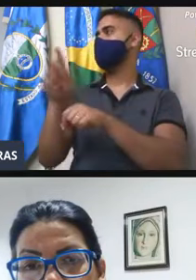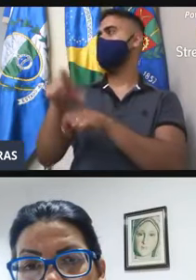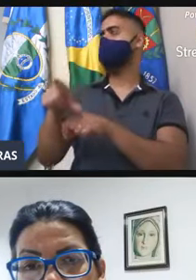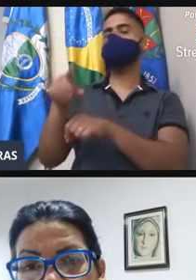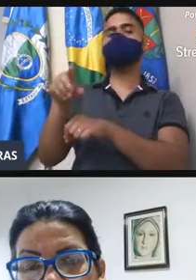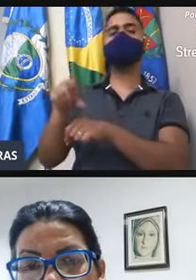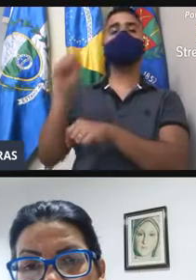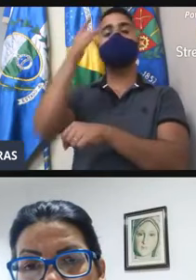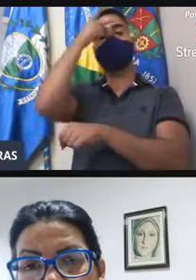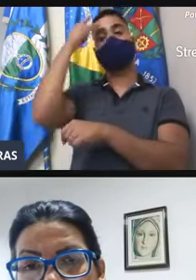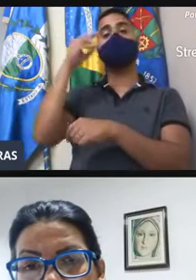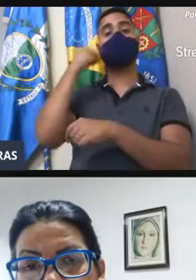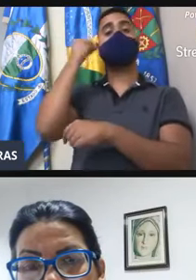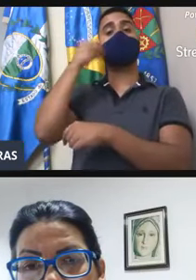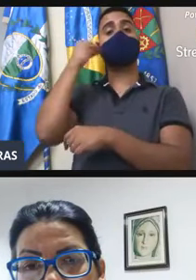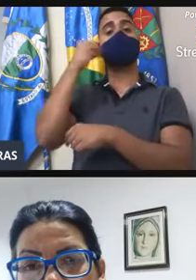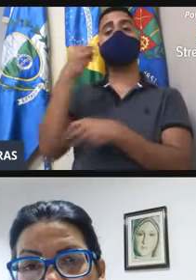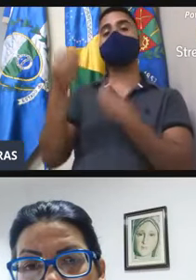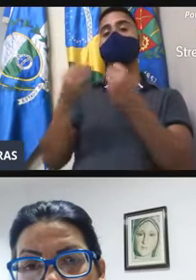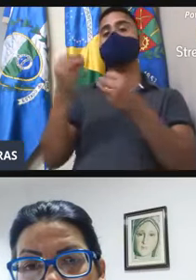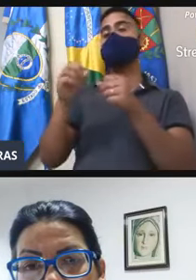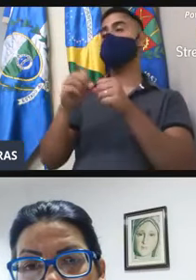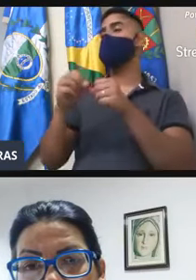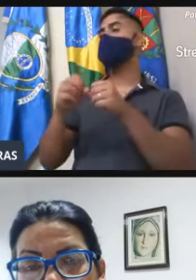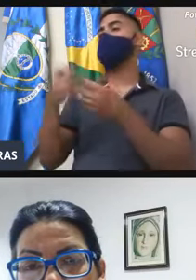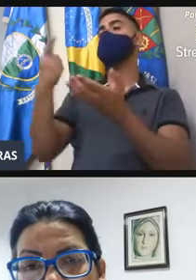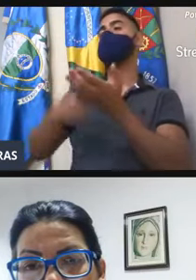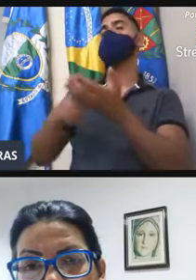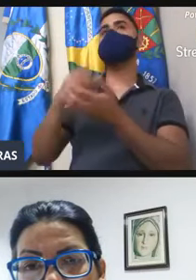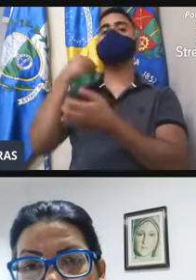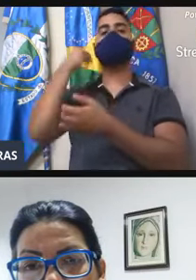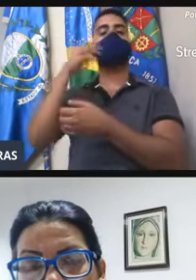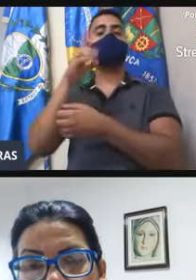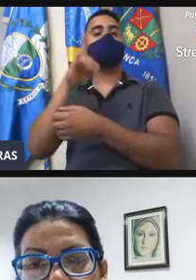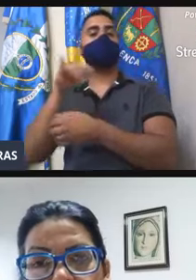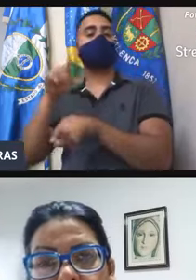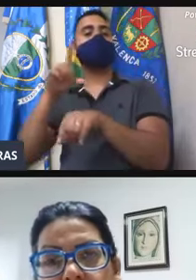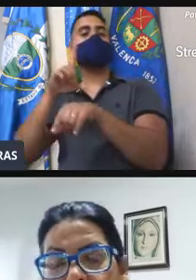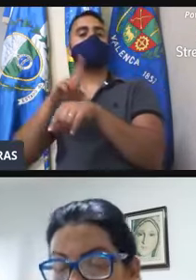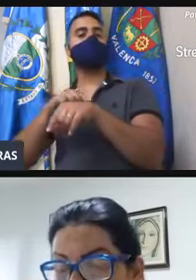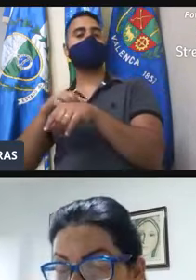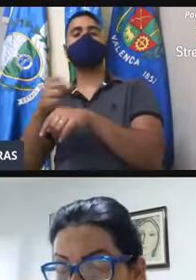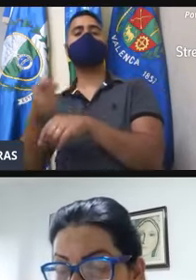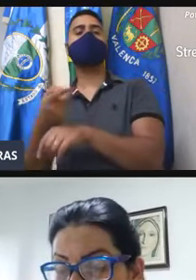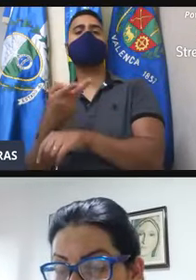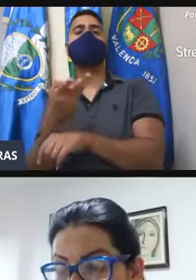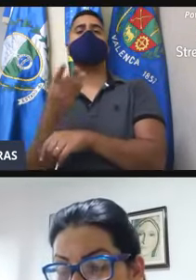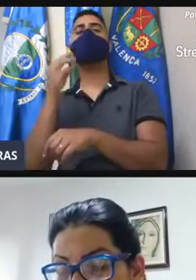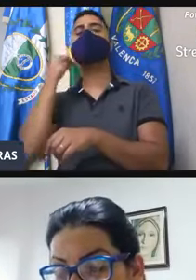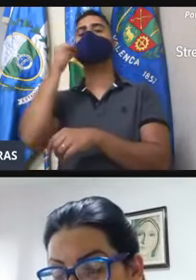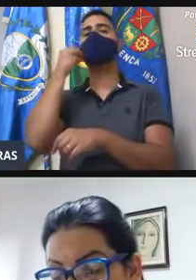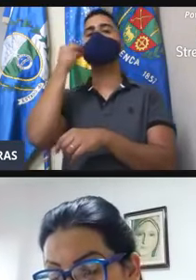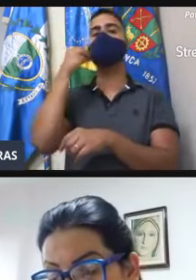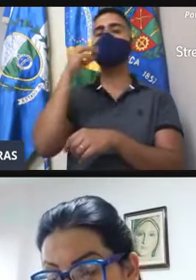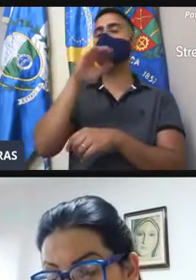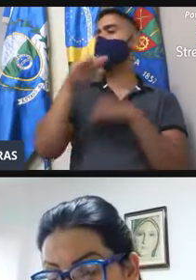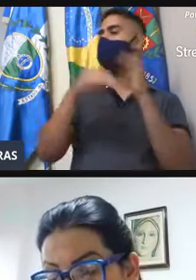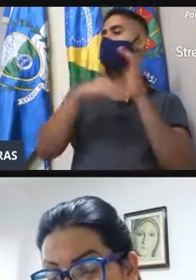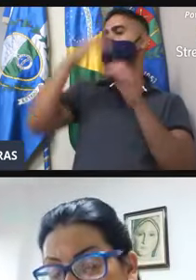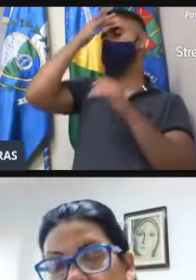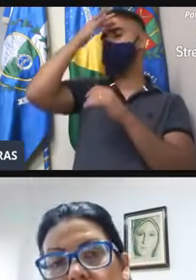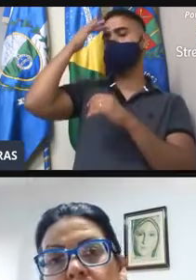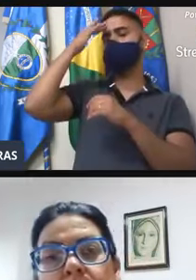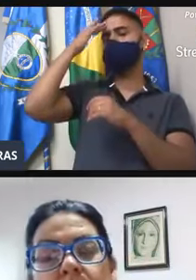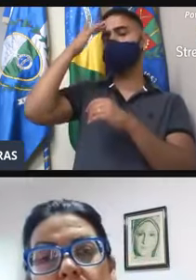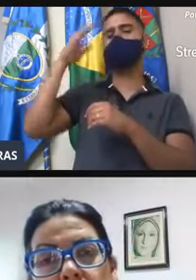dos testados? Como se dá a marcação para a realização do teste? Quais os dias e horários? Quantos testes foram realizados? Todos os moradores em fazer o teste